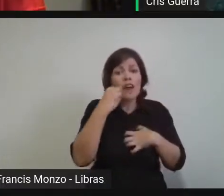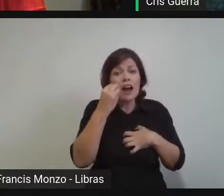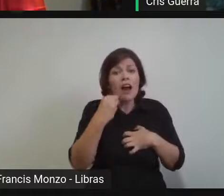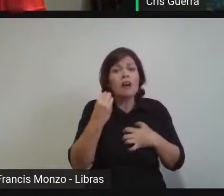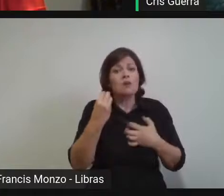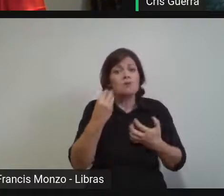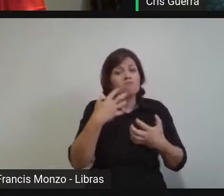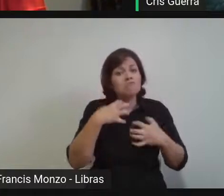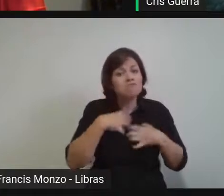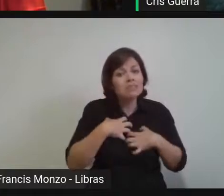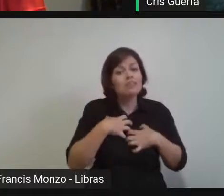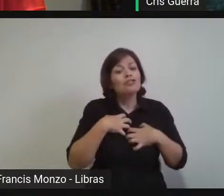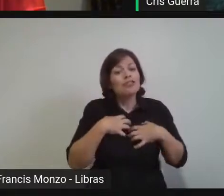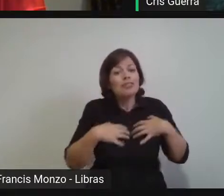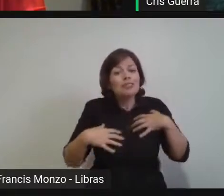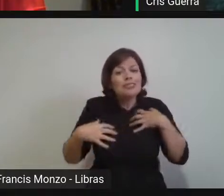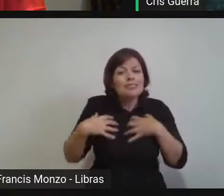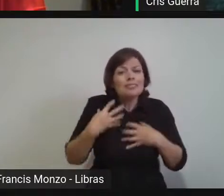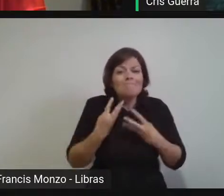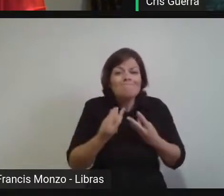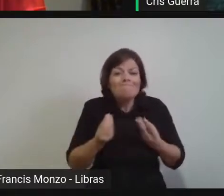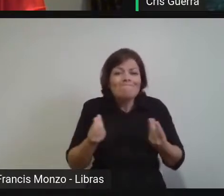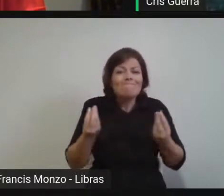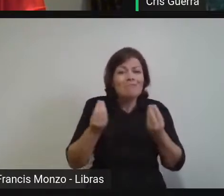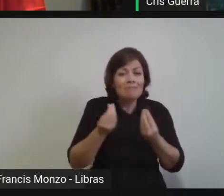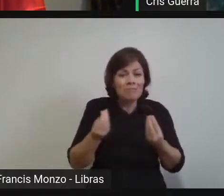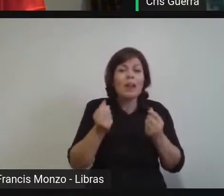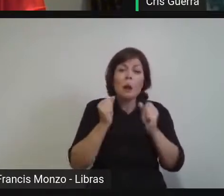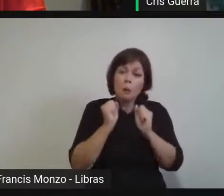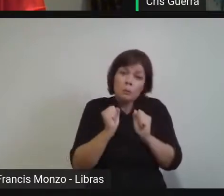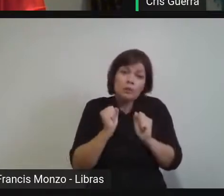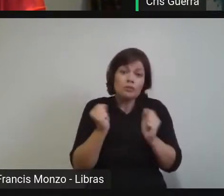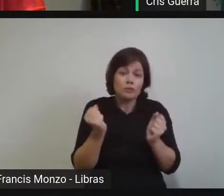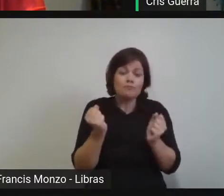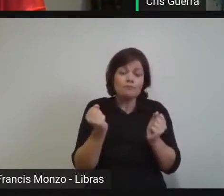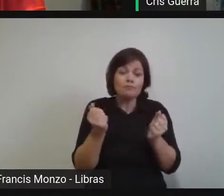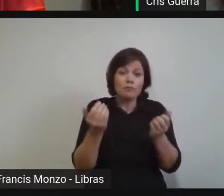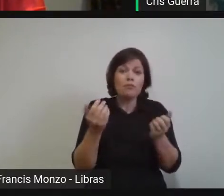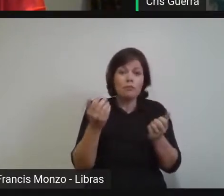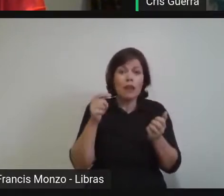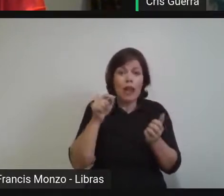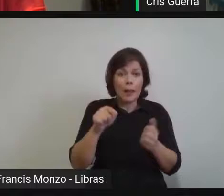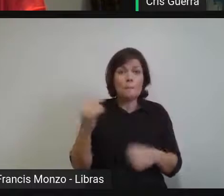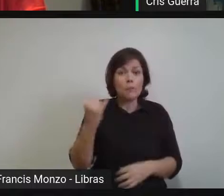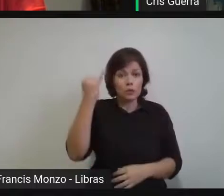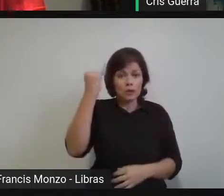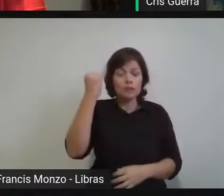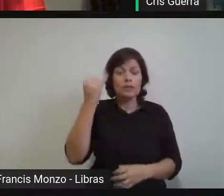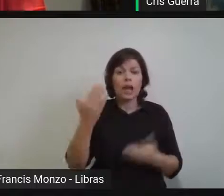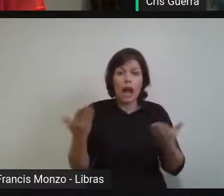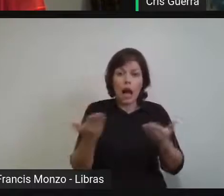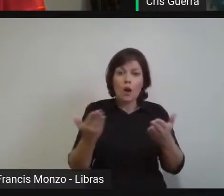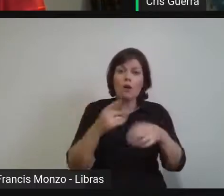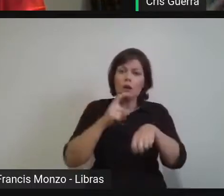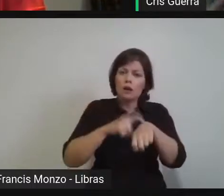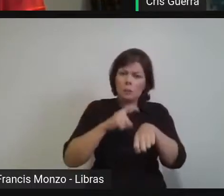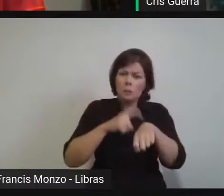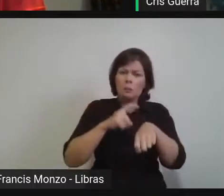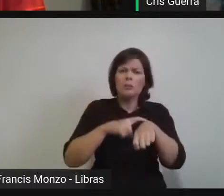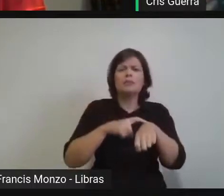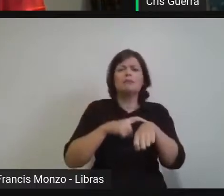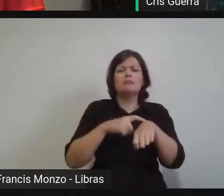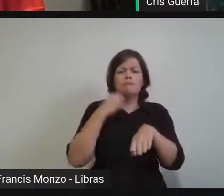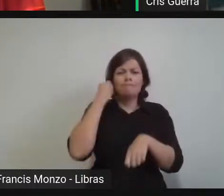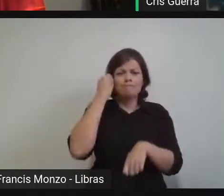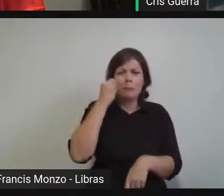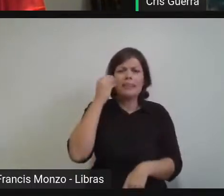faz parte. Acho que a gente está chegando num momento, apesar de a gente estar vivendo coisas tão difíceis,